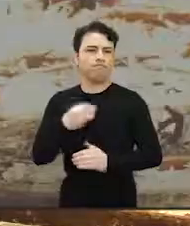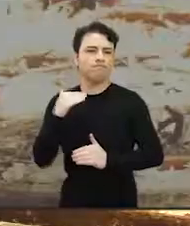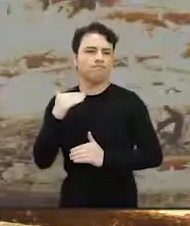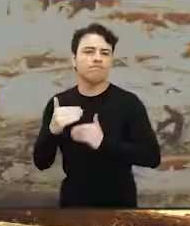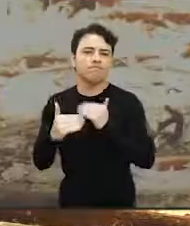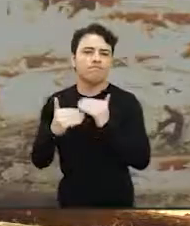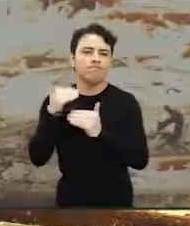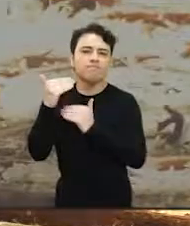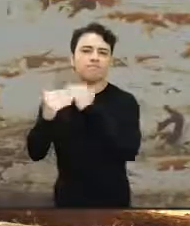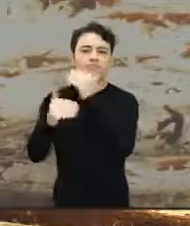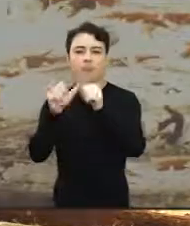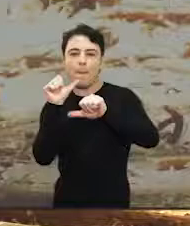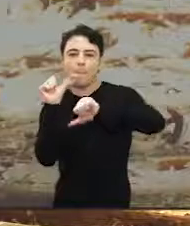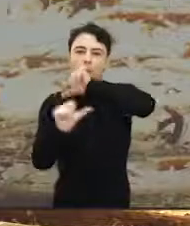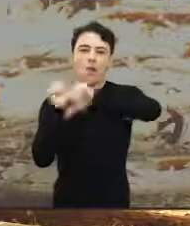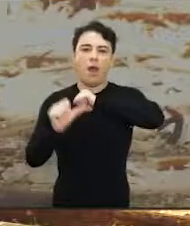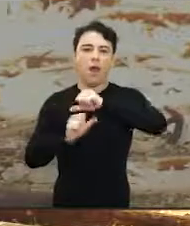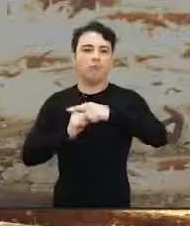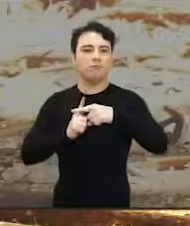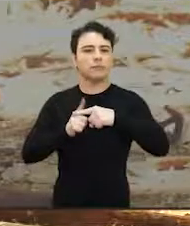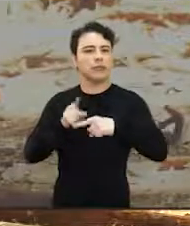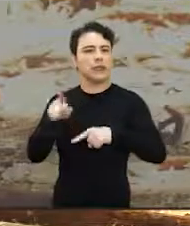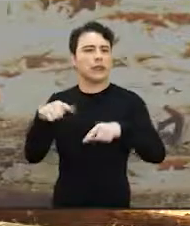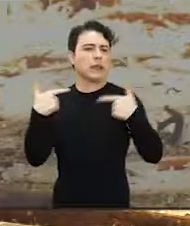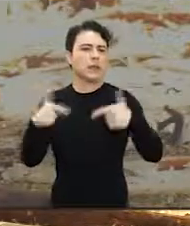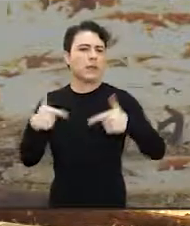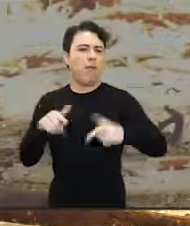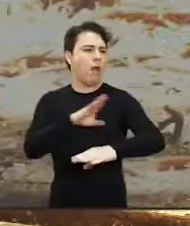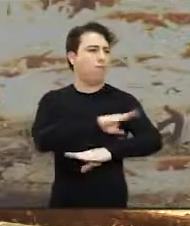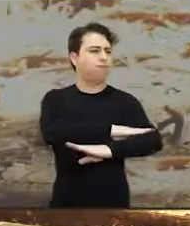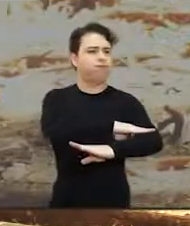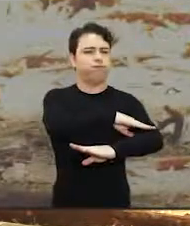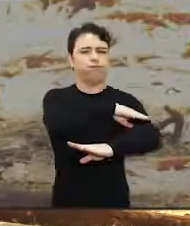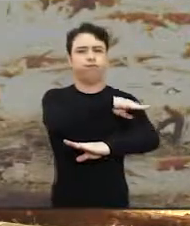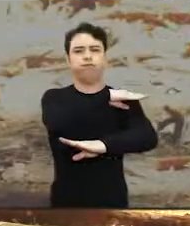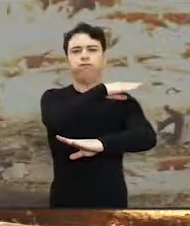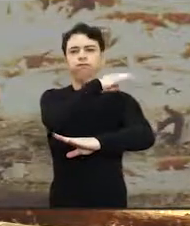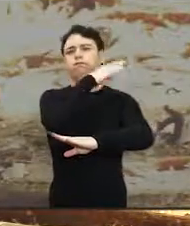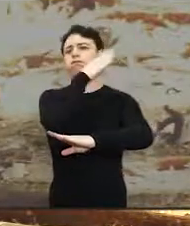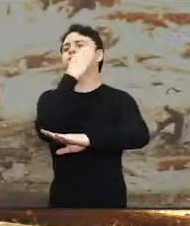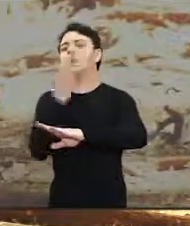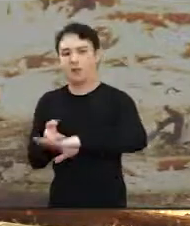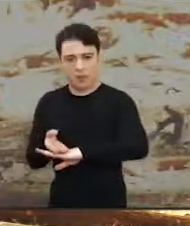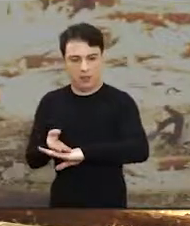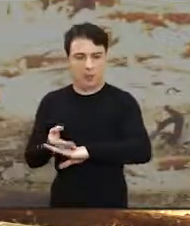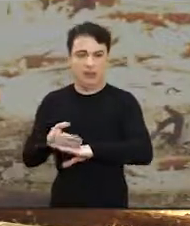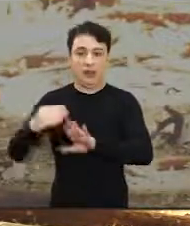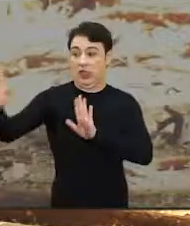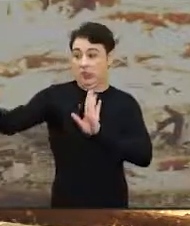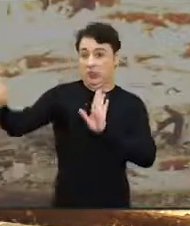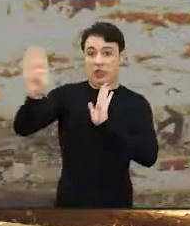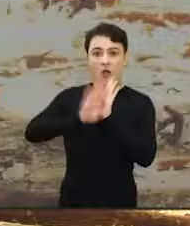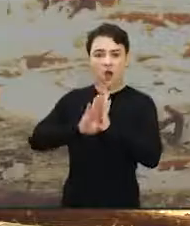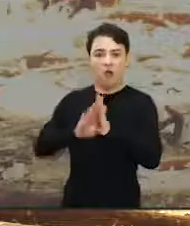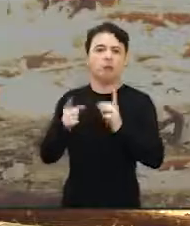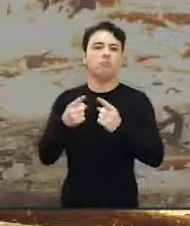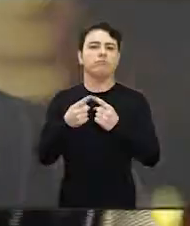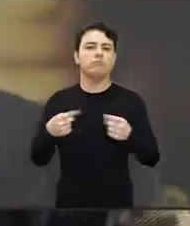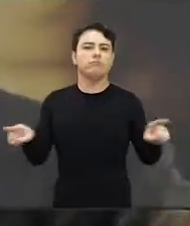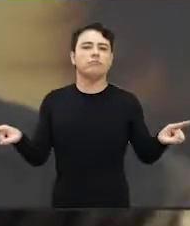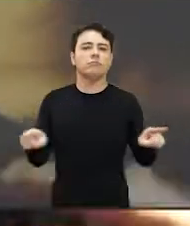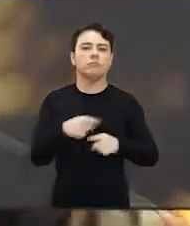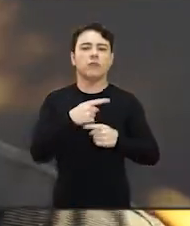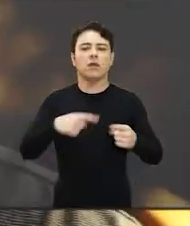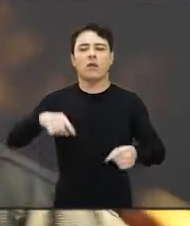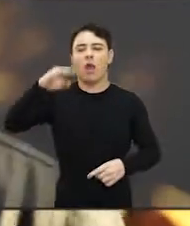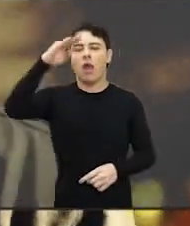pessoa. Não tô falando só do cara que vai se tornar profissional e acaba... Estou falando do cara que chega às vezes estressado do trabalho, que tem